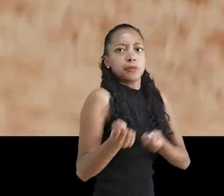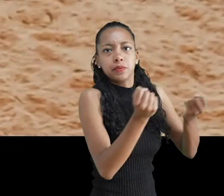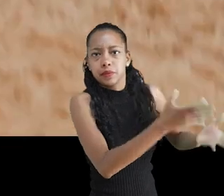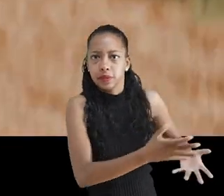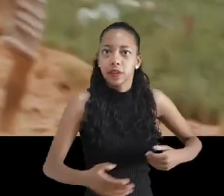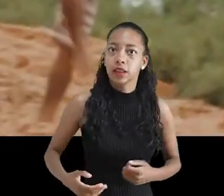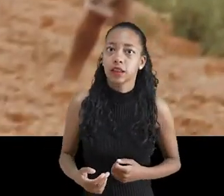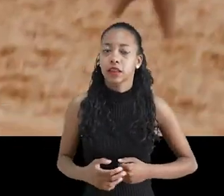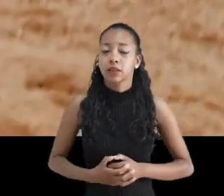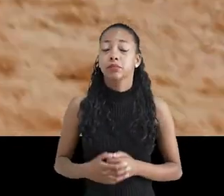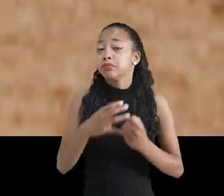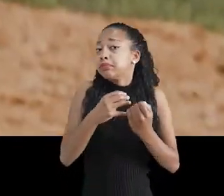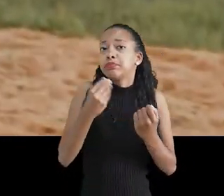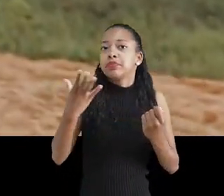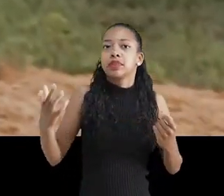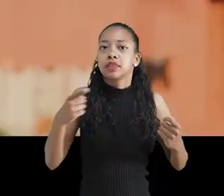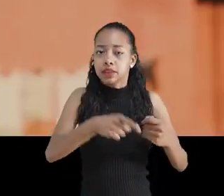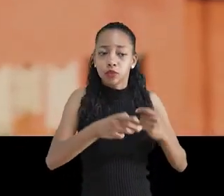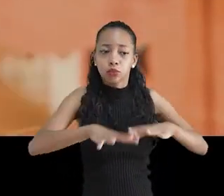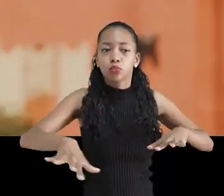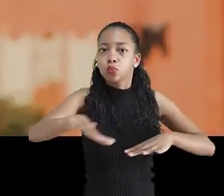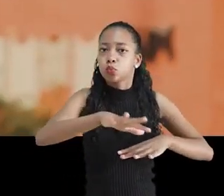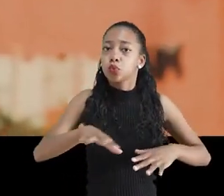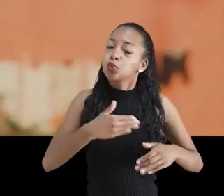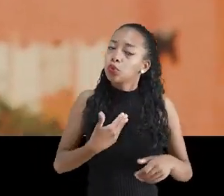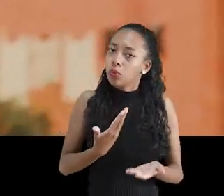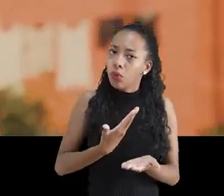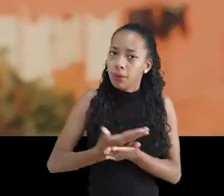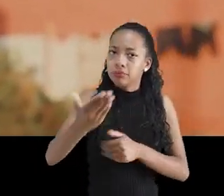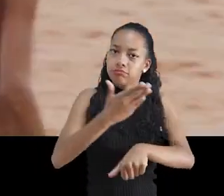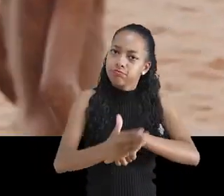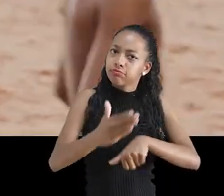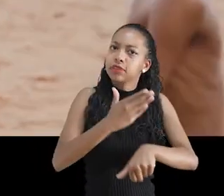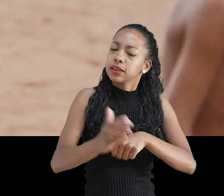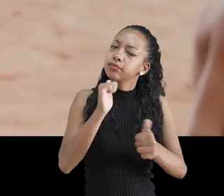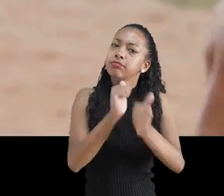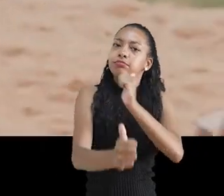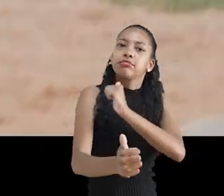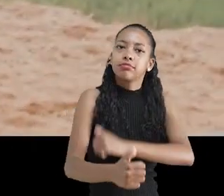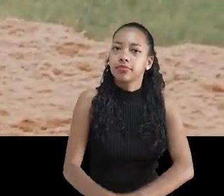os antigos estão vendo os fil dos antigo né PR cá e a gente começa a